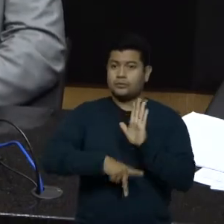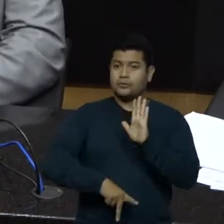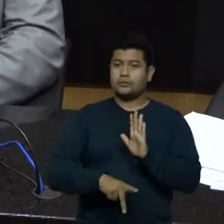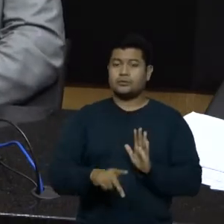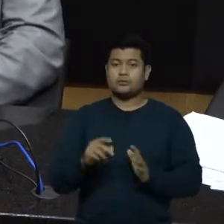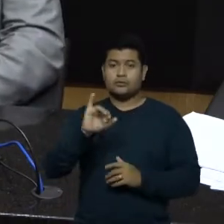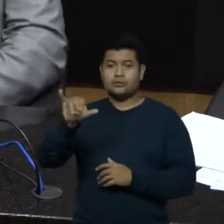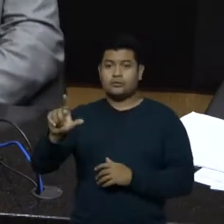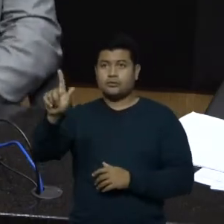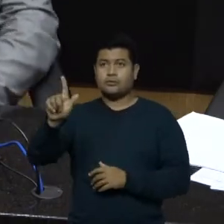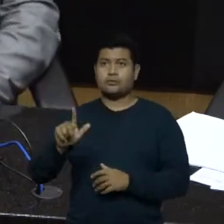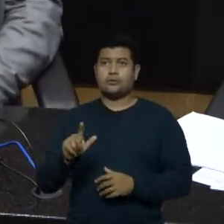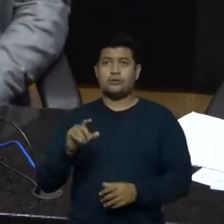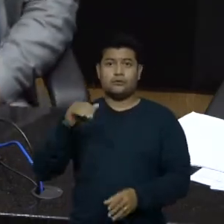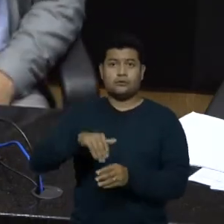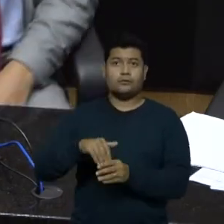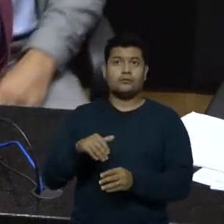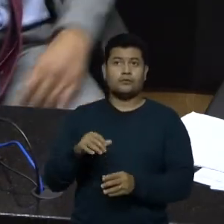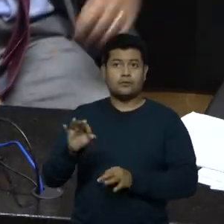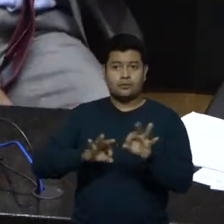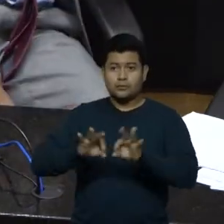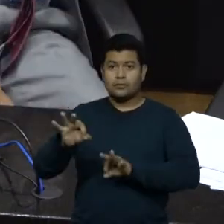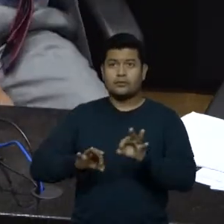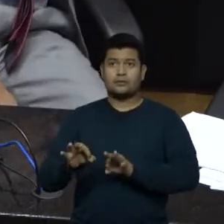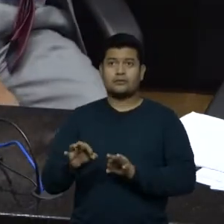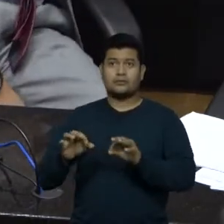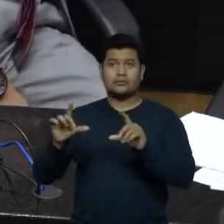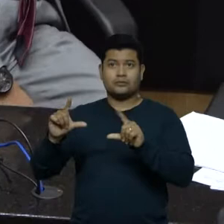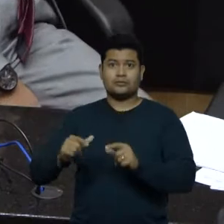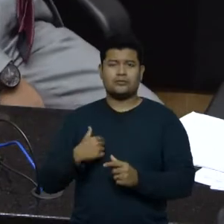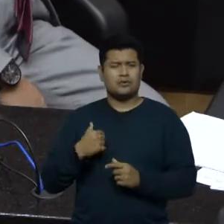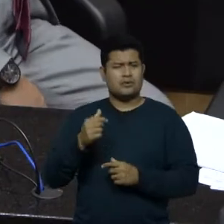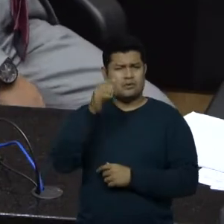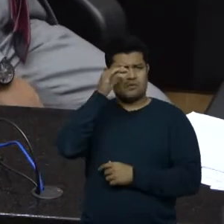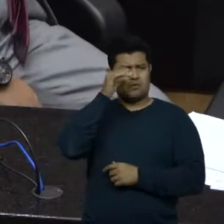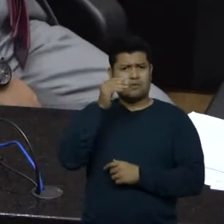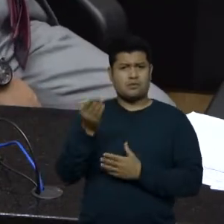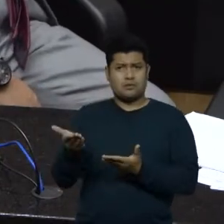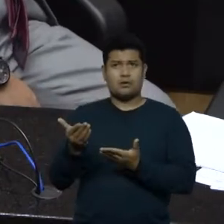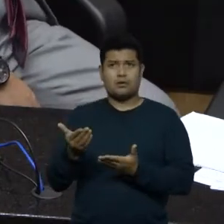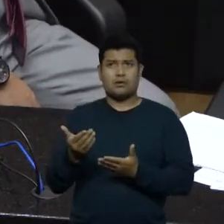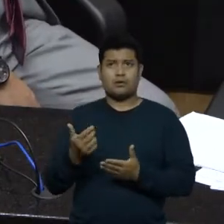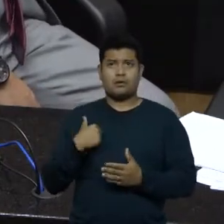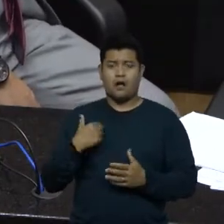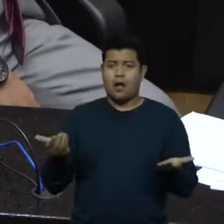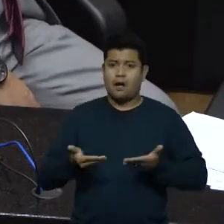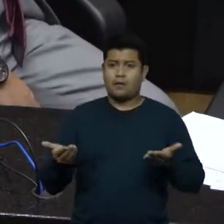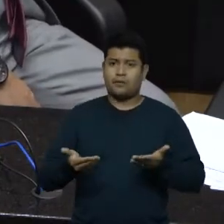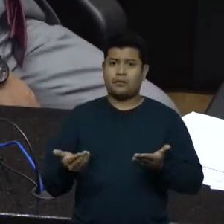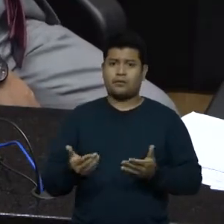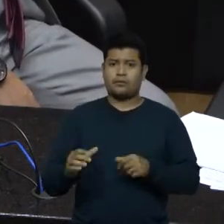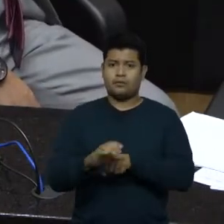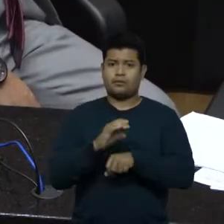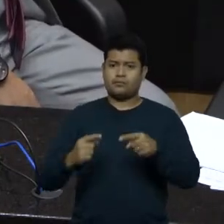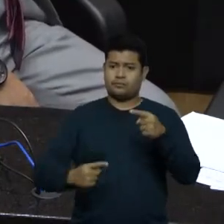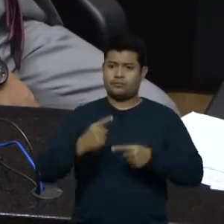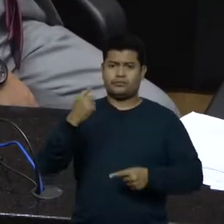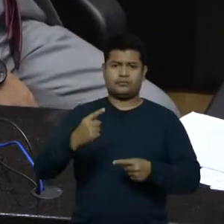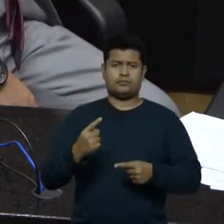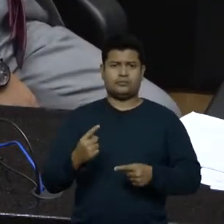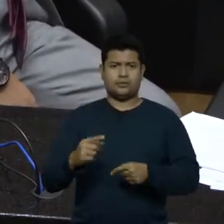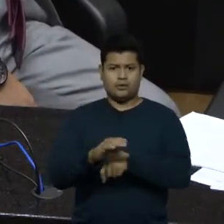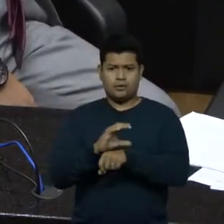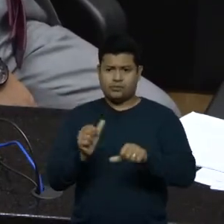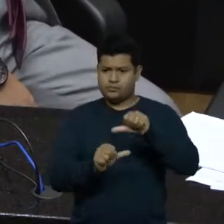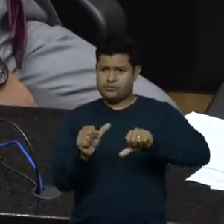ano passado que fazia justamente isso então é é muito curioso isso aí bater um surto agora de concha mais leve à constituição mudou